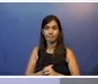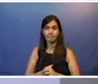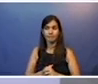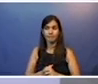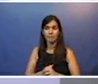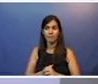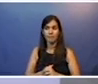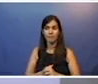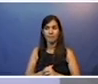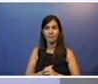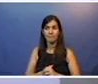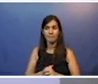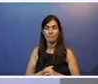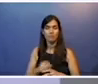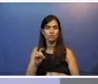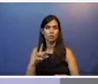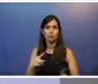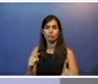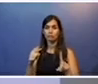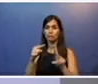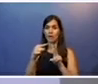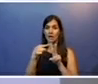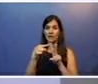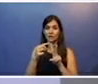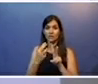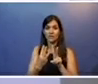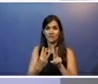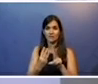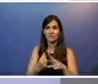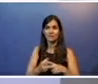2. Sobrou raiz de 3.